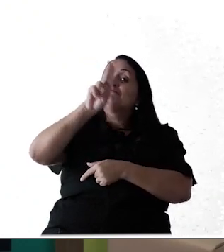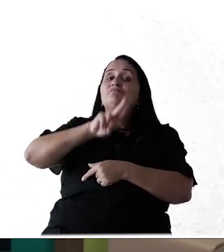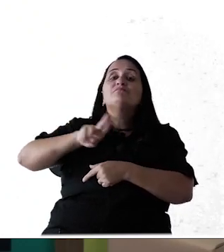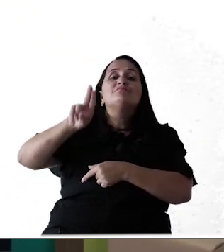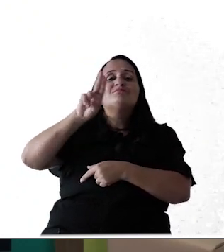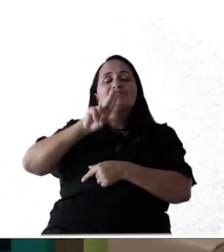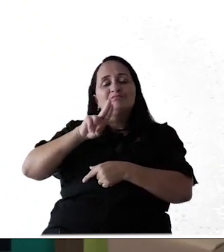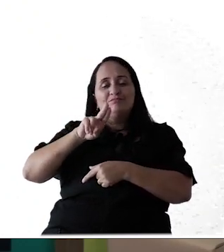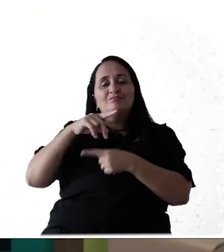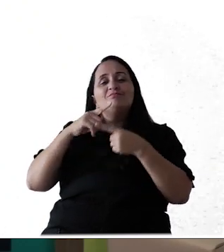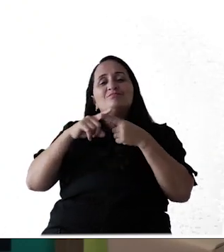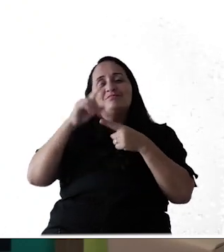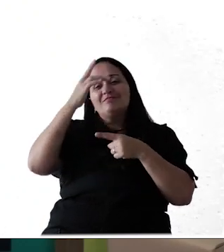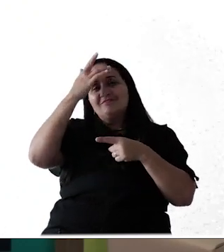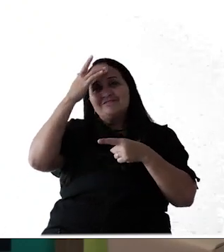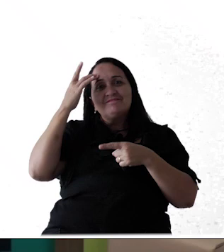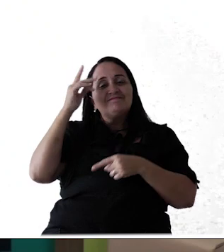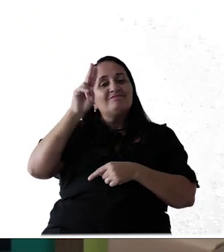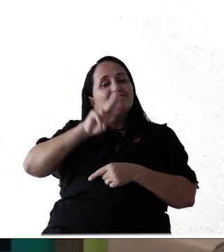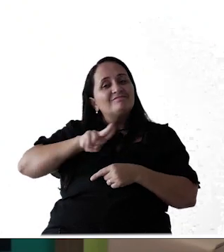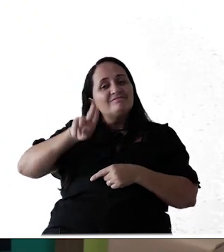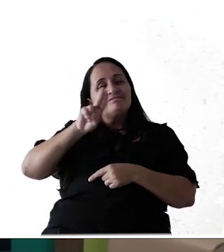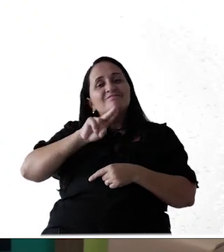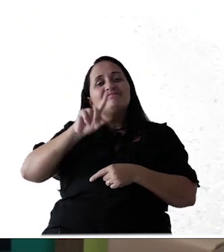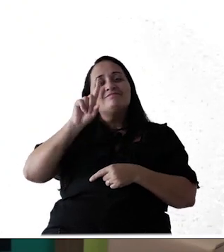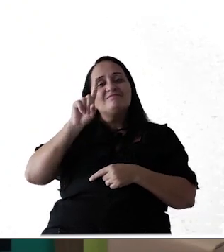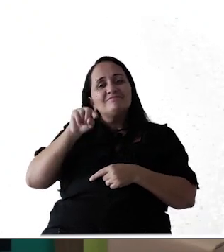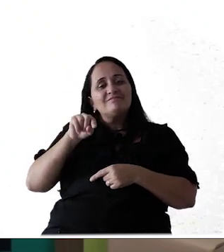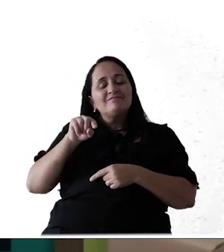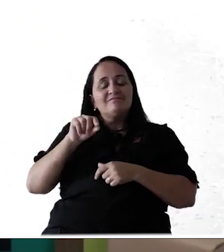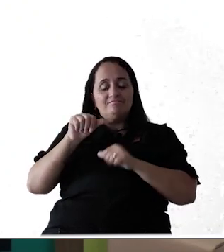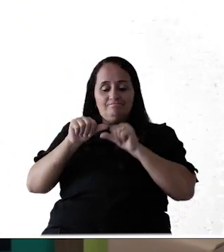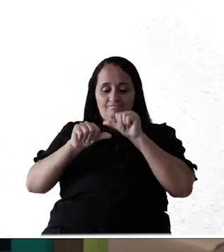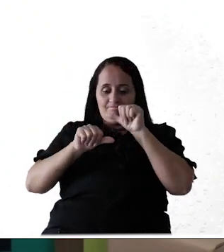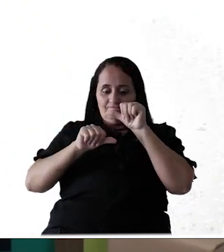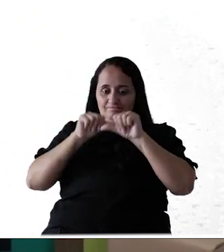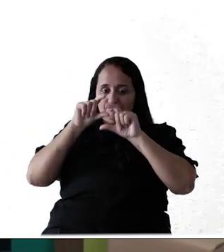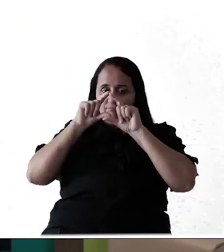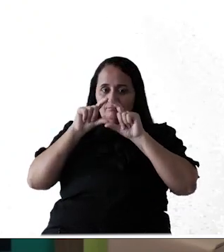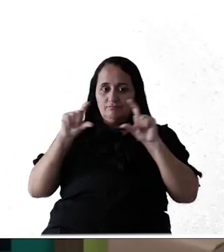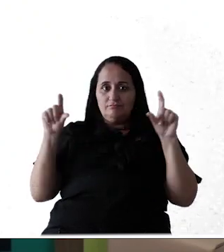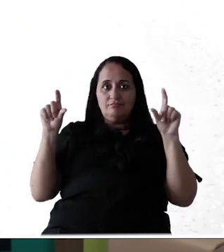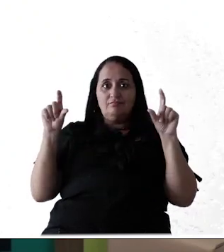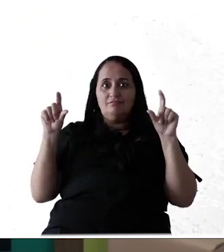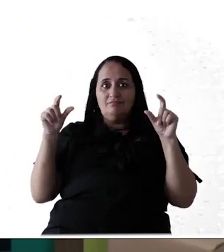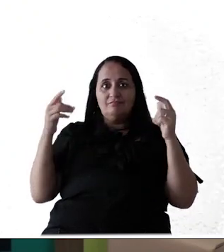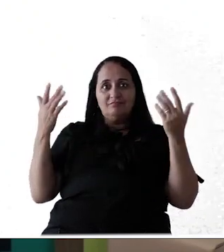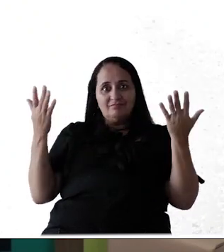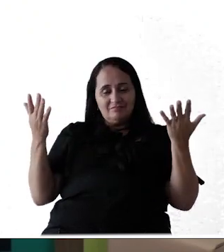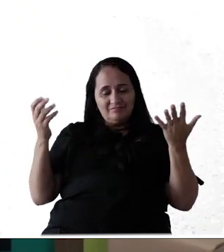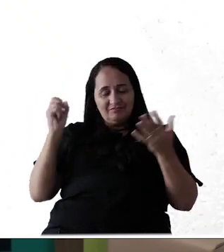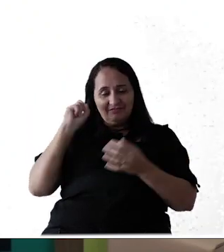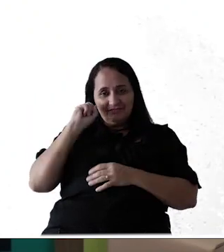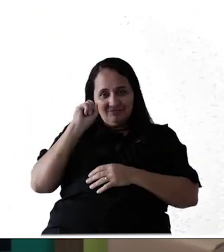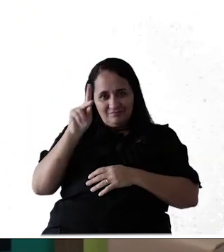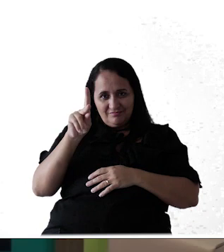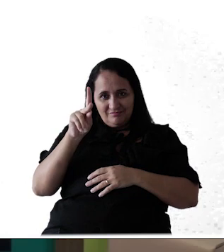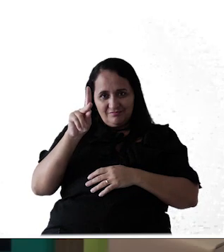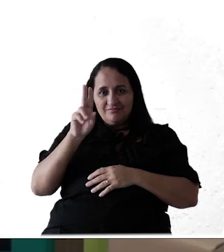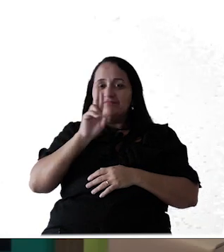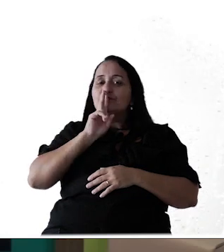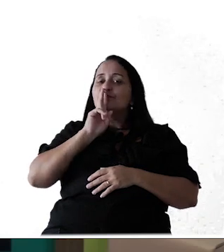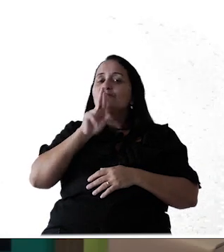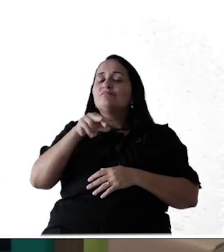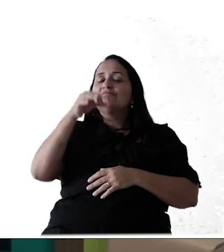mineiro para transformar essa tirinha em uma sátira para o mineiro, ok? Então, resposta